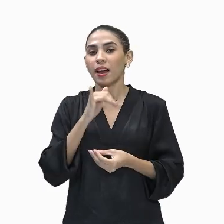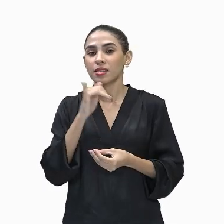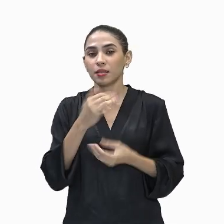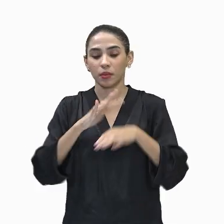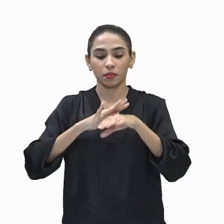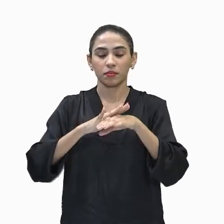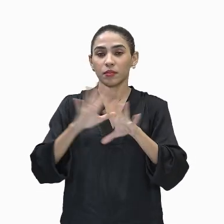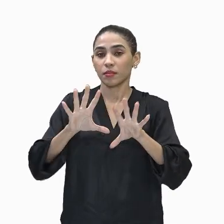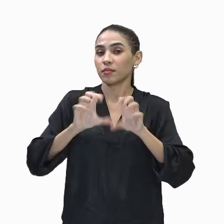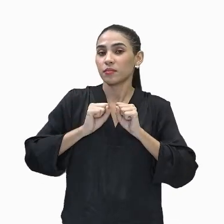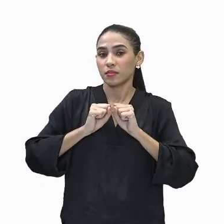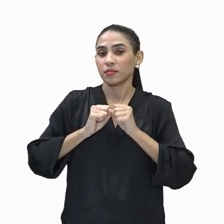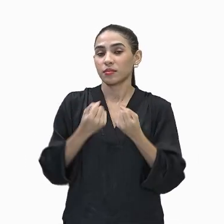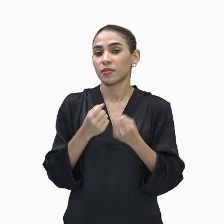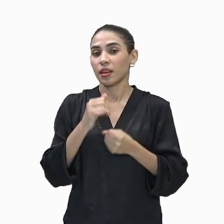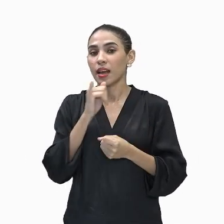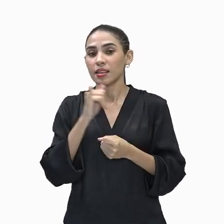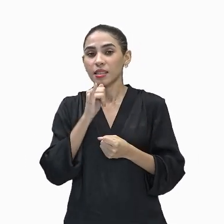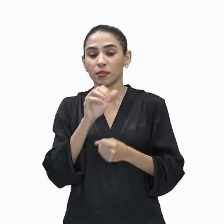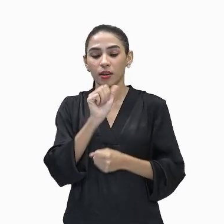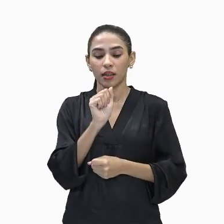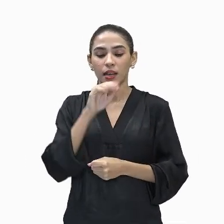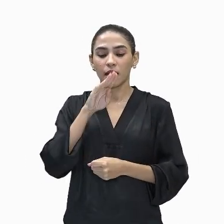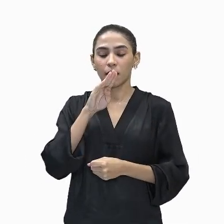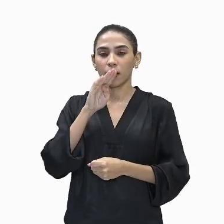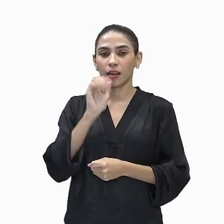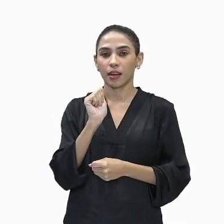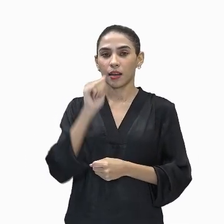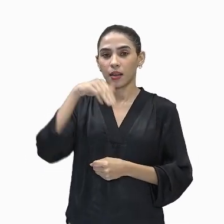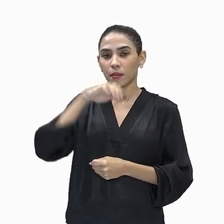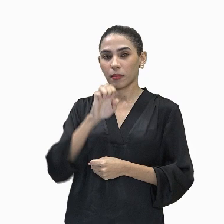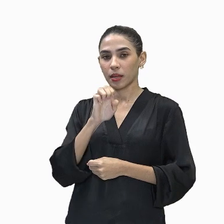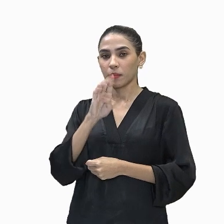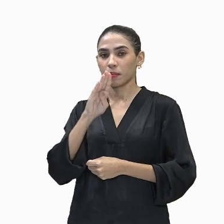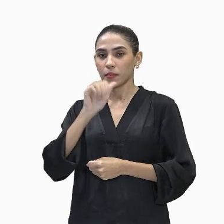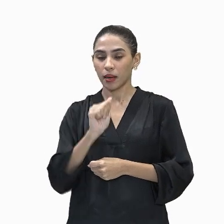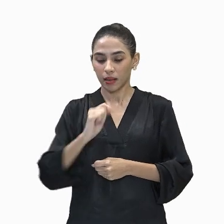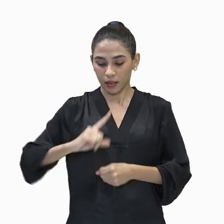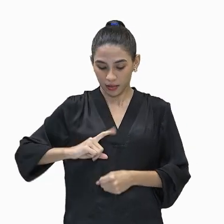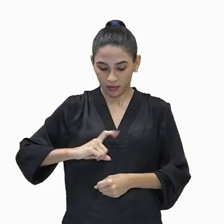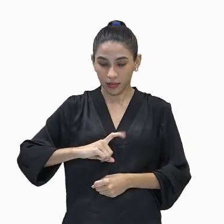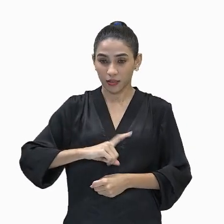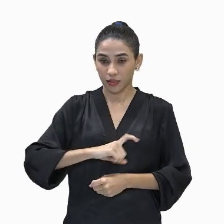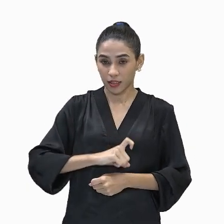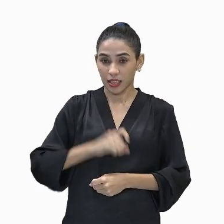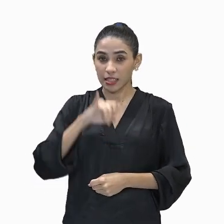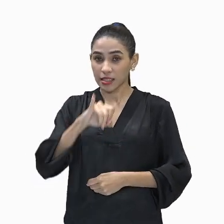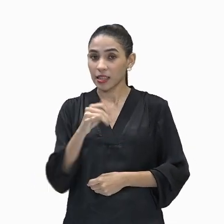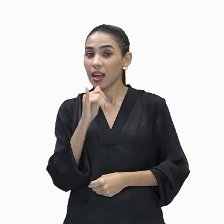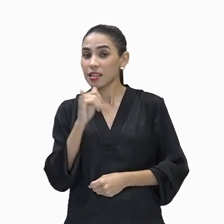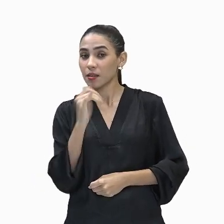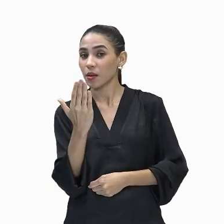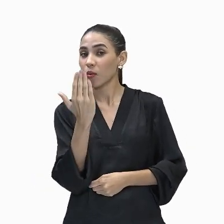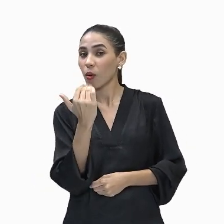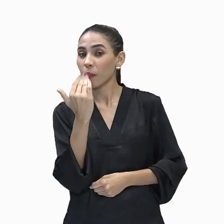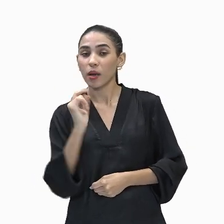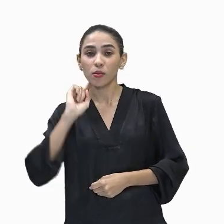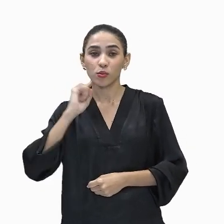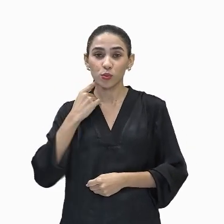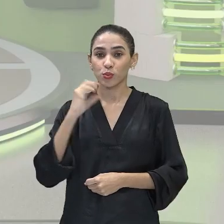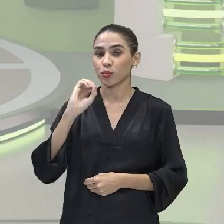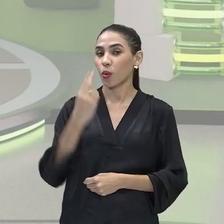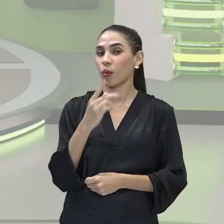se contaminar com essa ameba, né? A famosa ameba. Se ela comer um alimento contaminado ou se ela ingerir